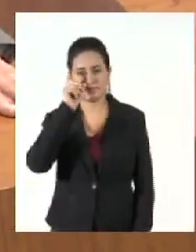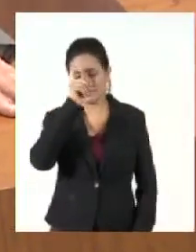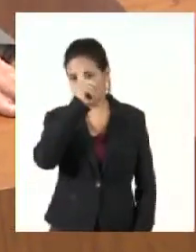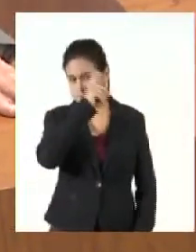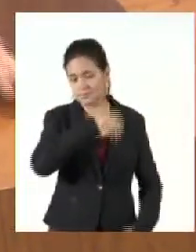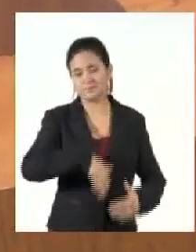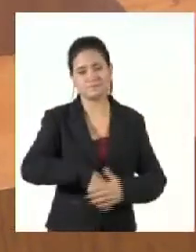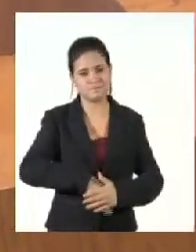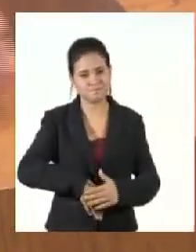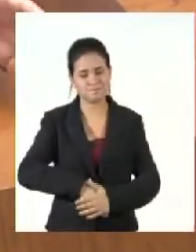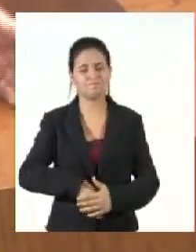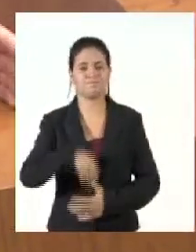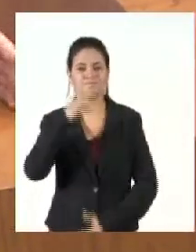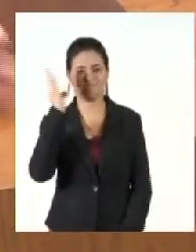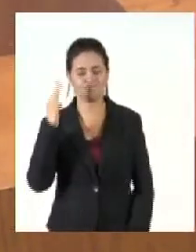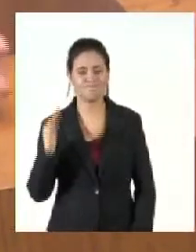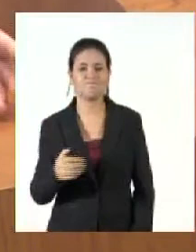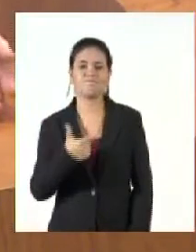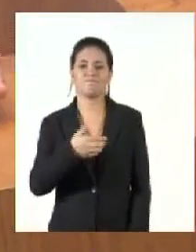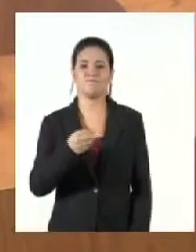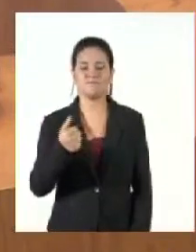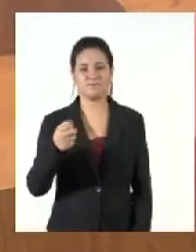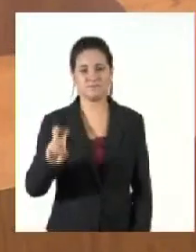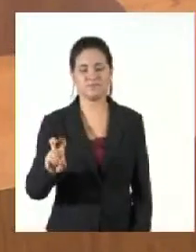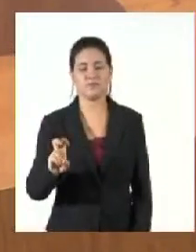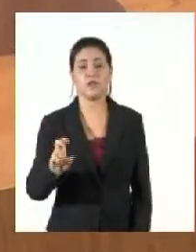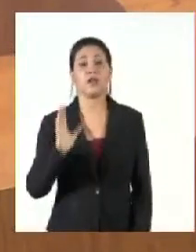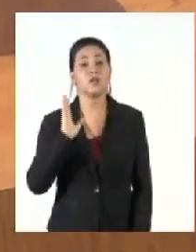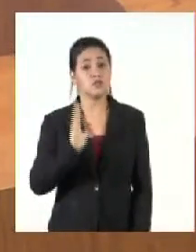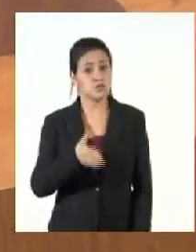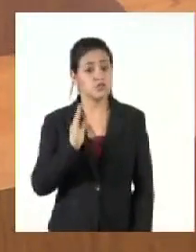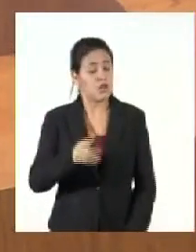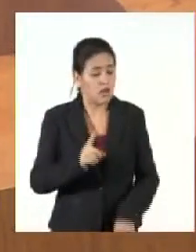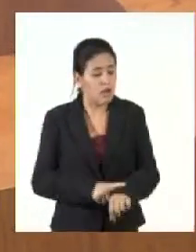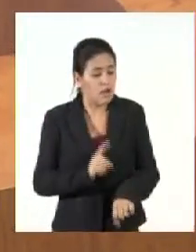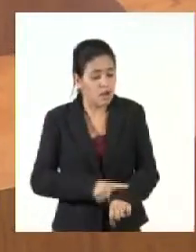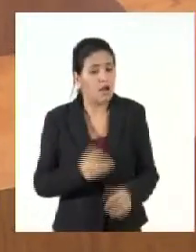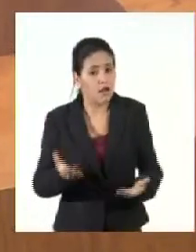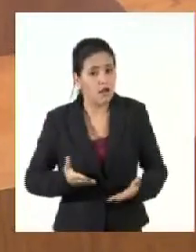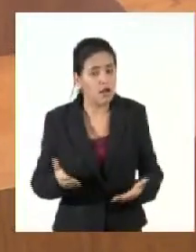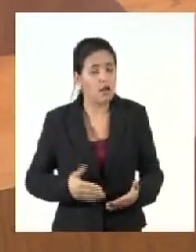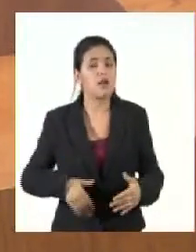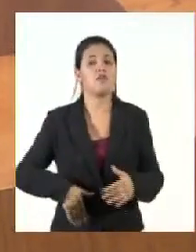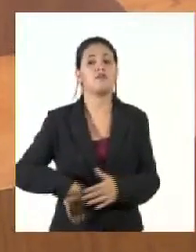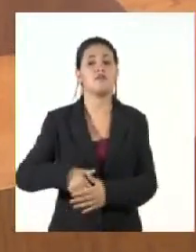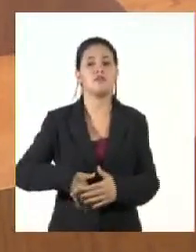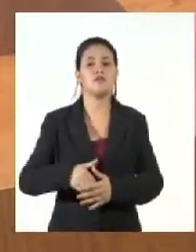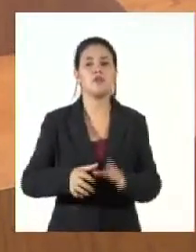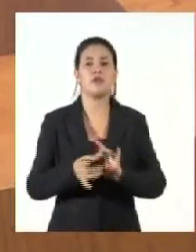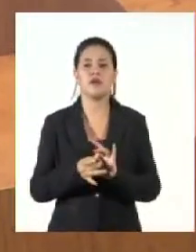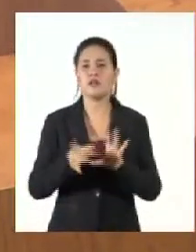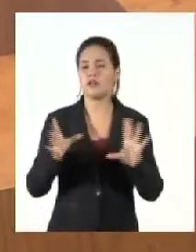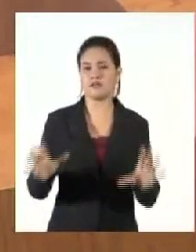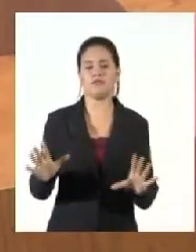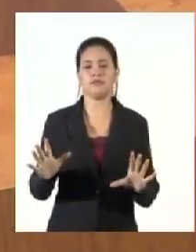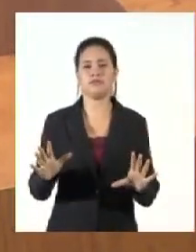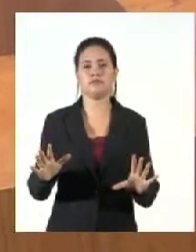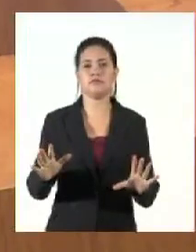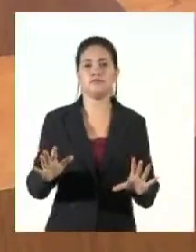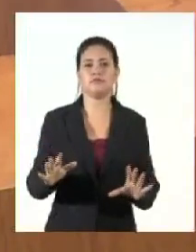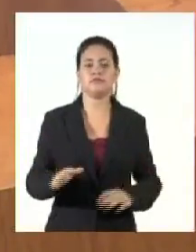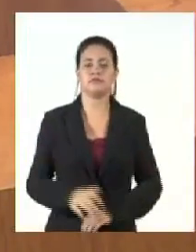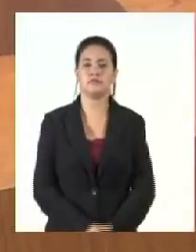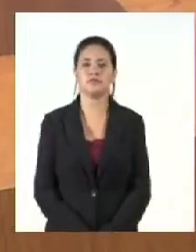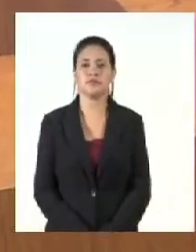2015. Já está mais do que na hora do nosso futebol profissional declarar sua independência, exercer sua maioridade e entrar